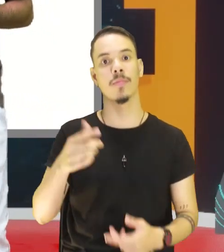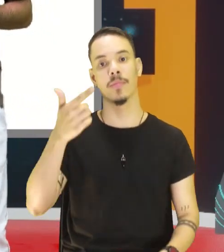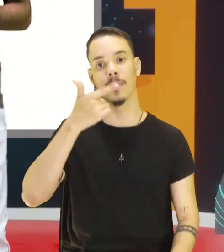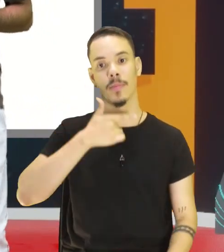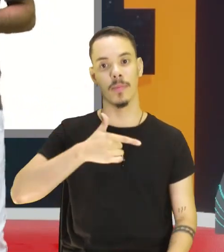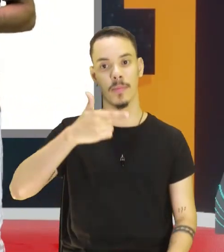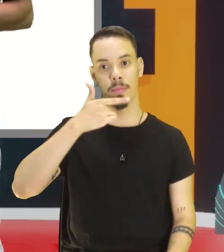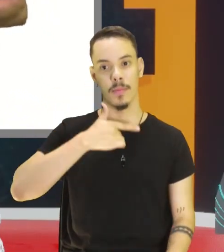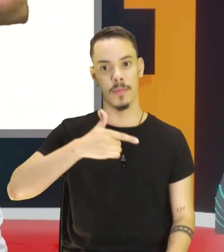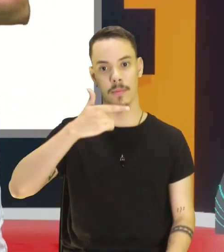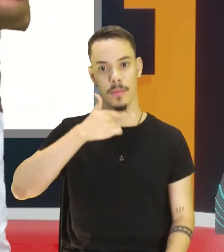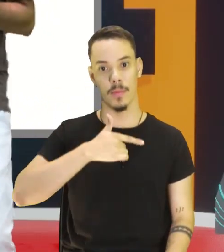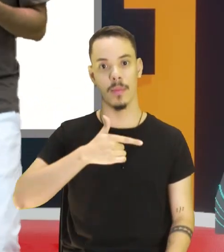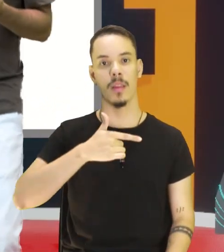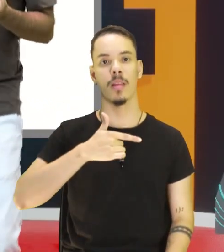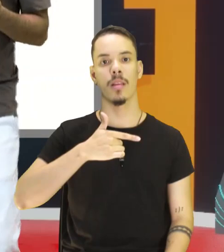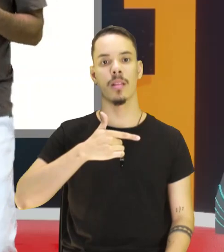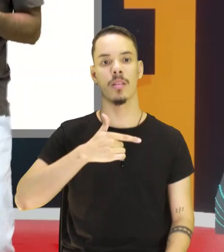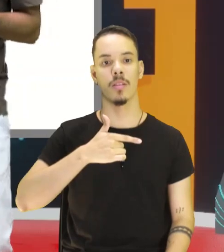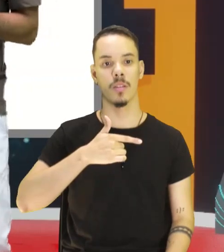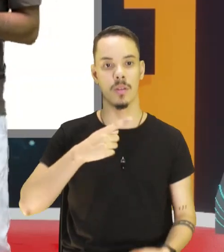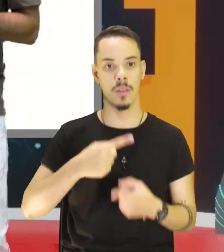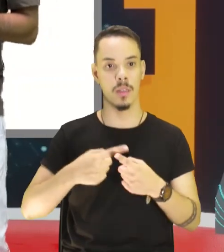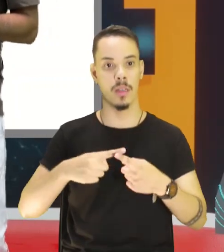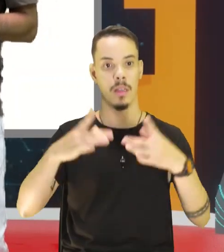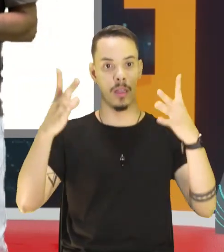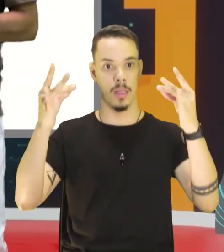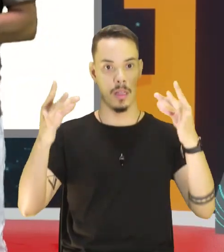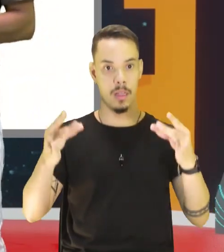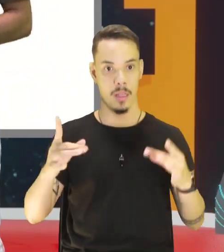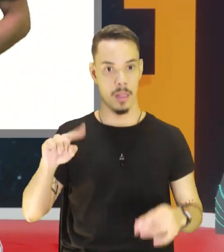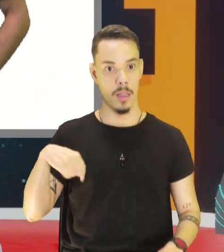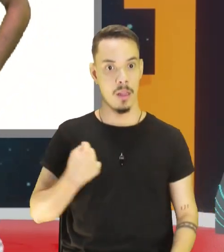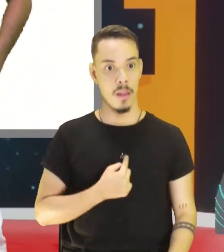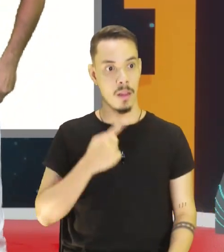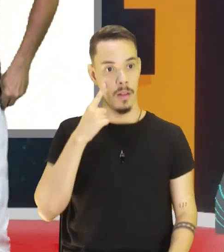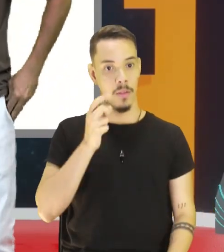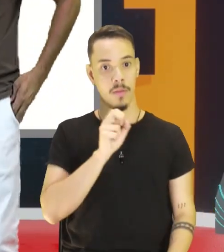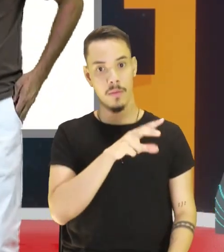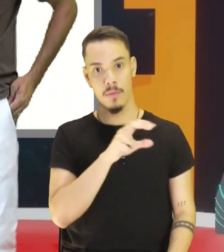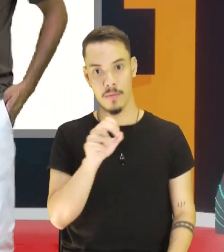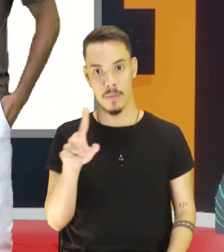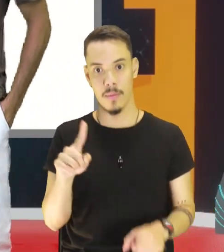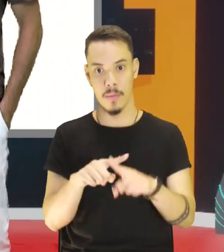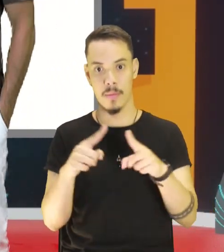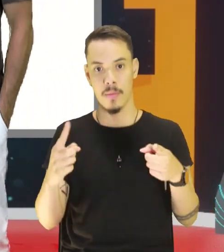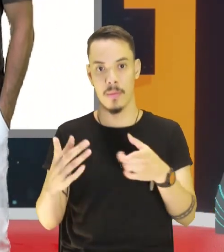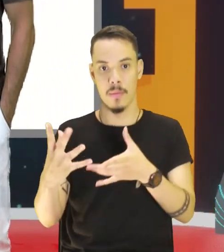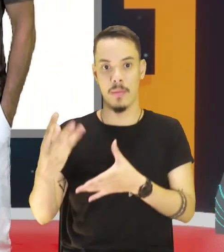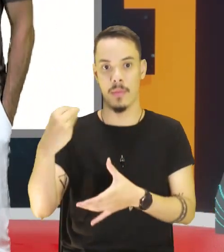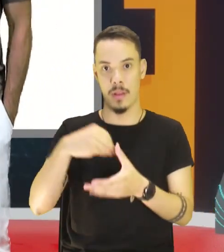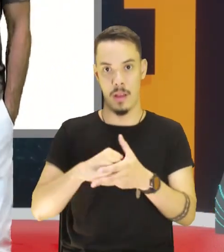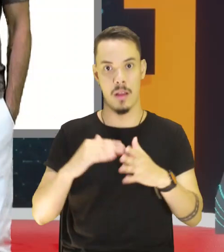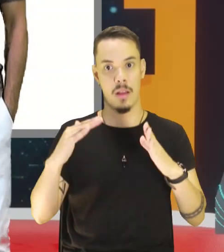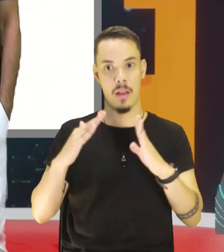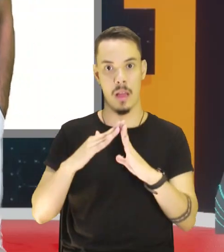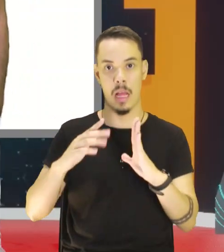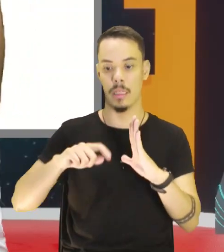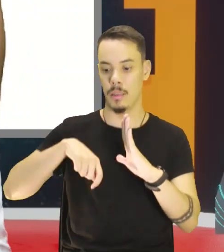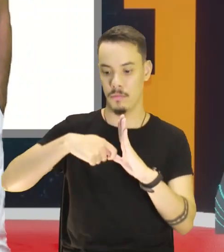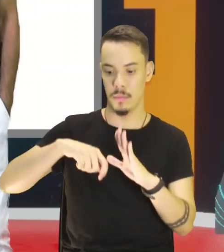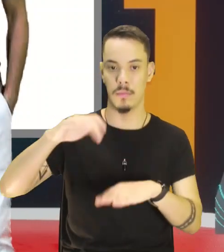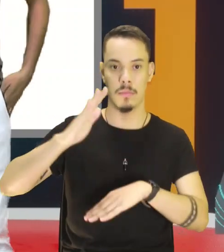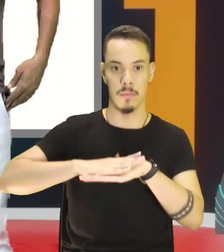queijo, que cada queijo, aí tem um detalhe ali também. A gente viu num laticínio, né? Mas só que, claro, né? Existe a parte caseira também,